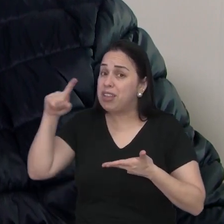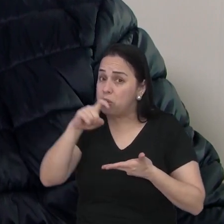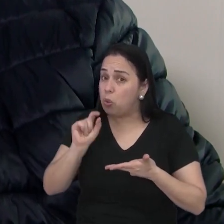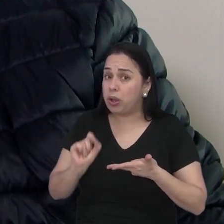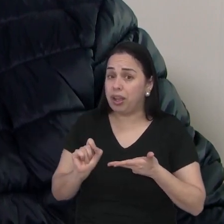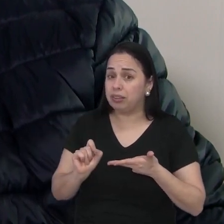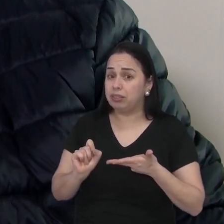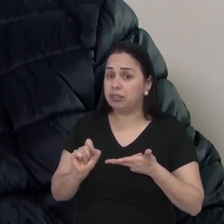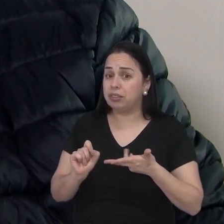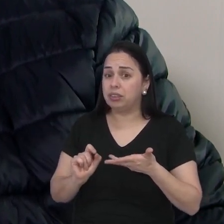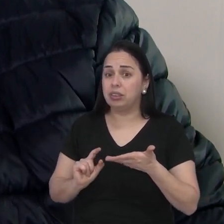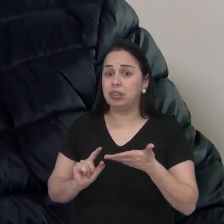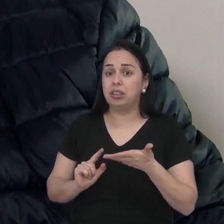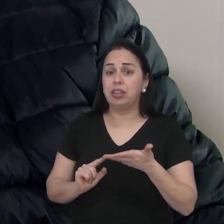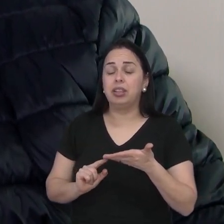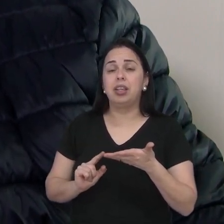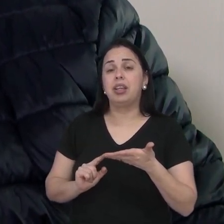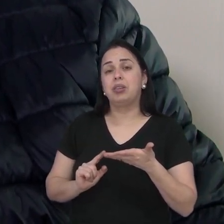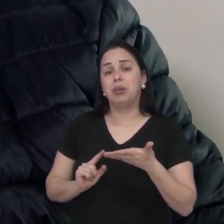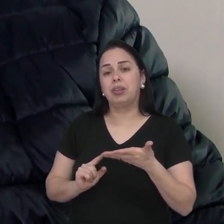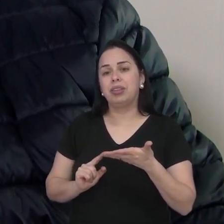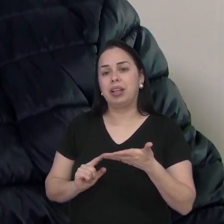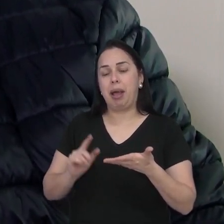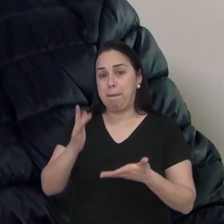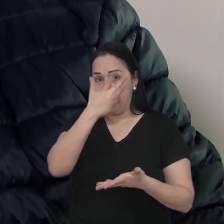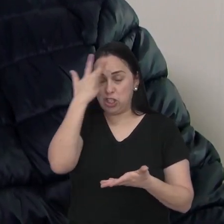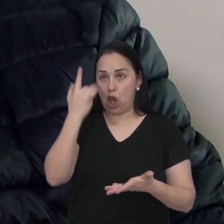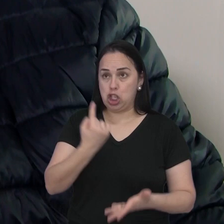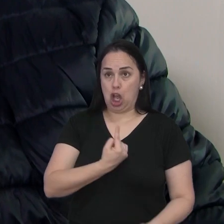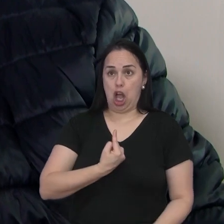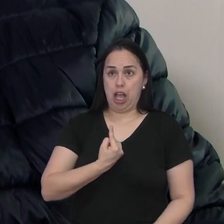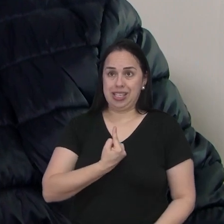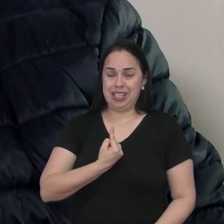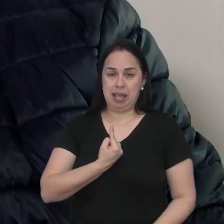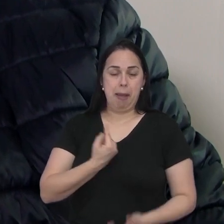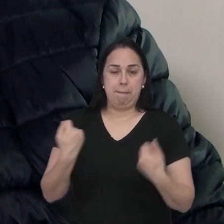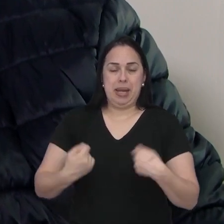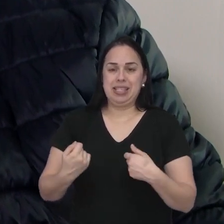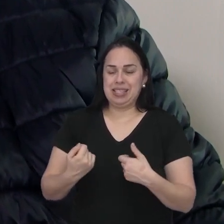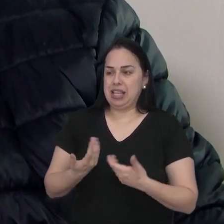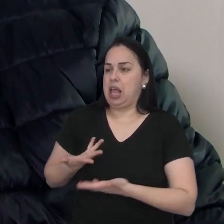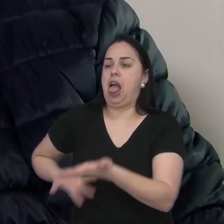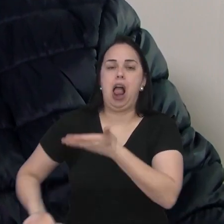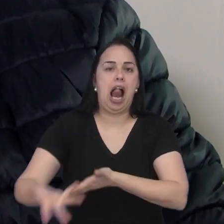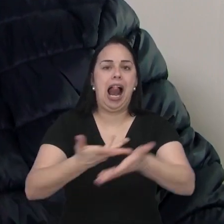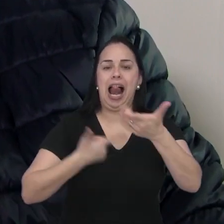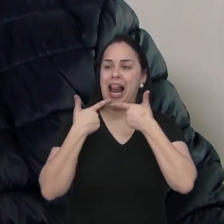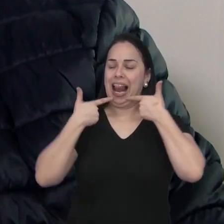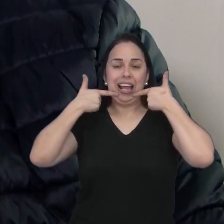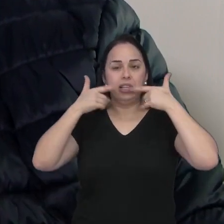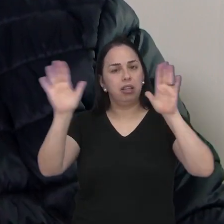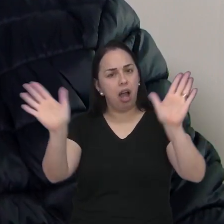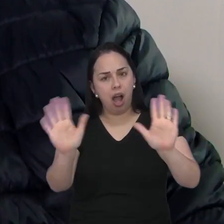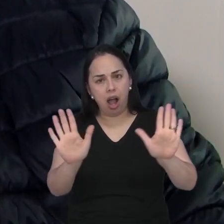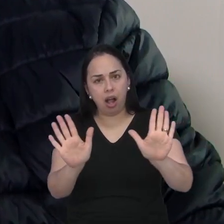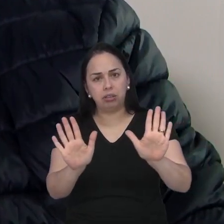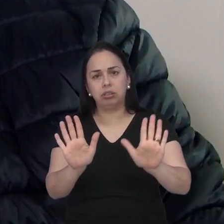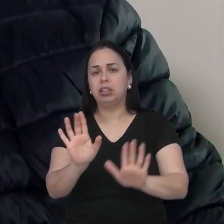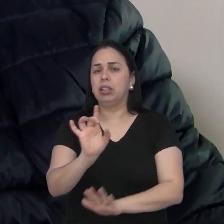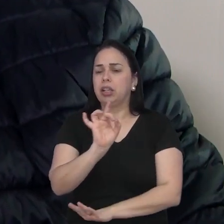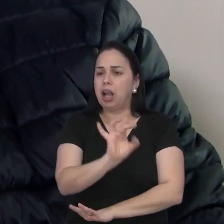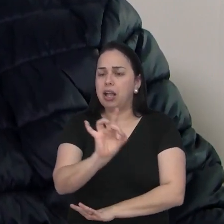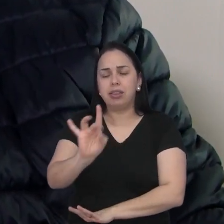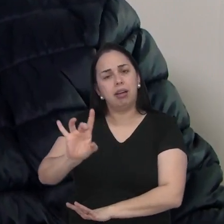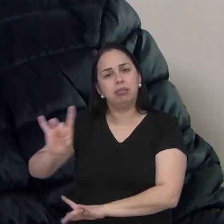com dificuldade de quê? Eu não estou dizendo que a pessoa solitária precisa ser a pessoa mais extrovertida e sociável do mundo, de maneira